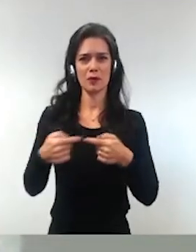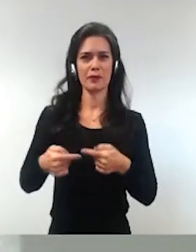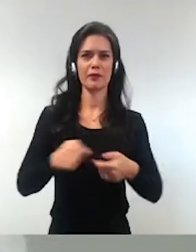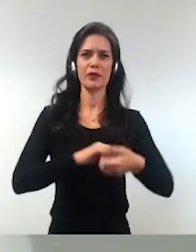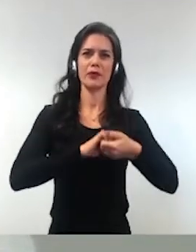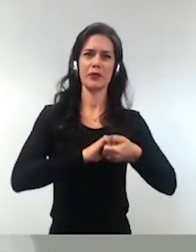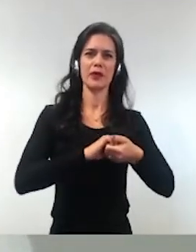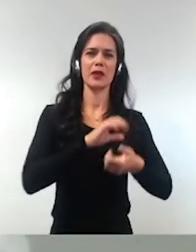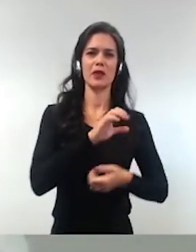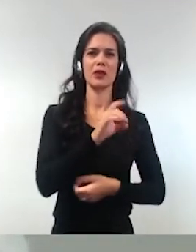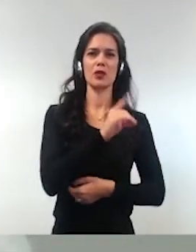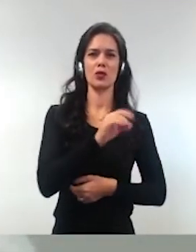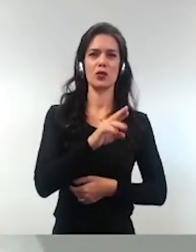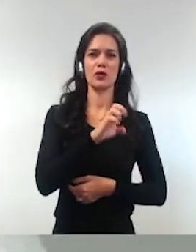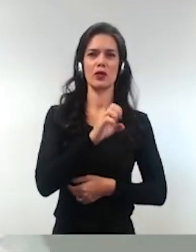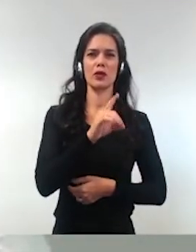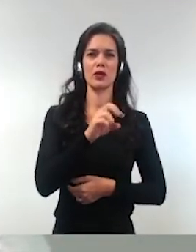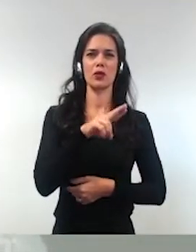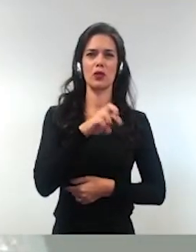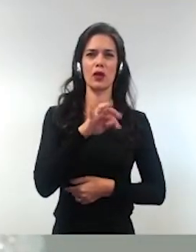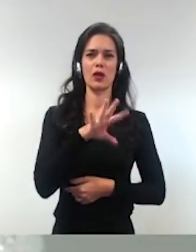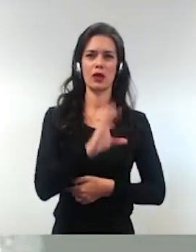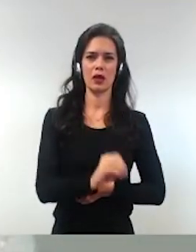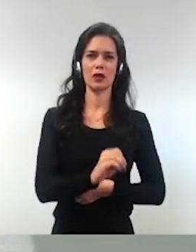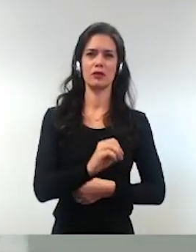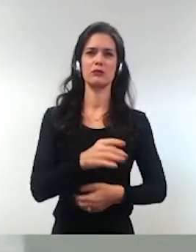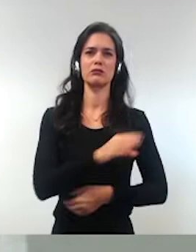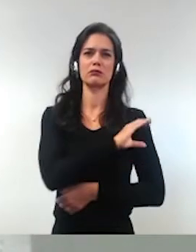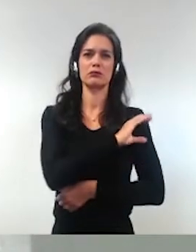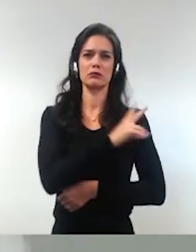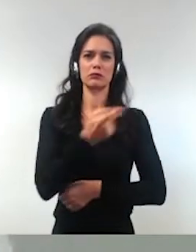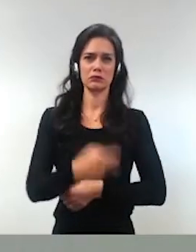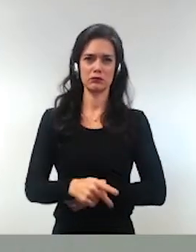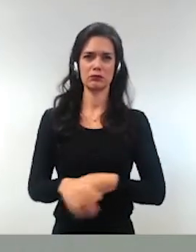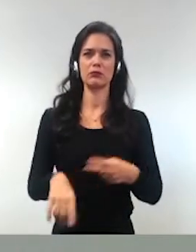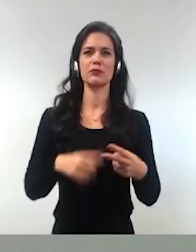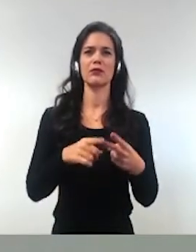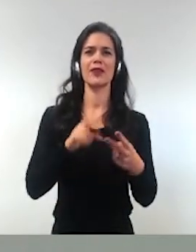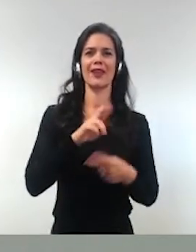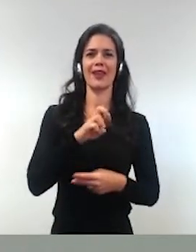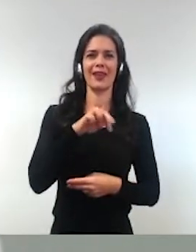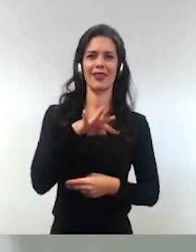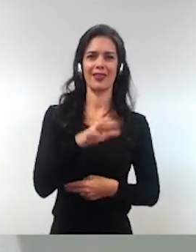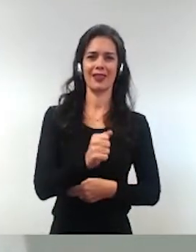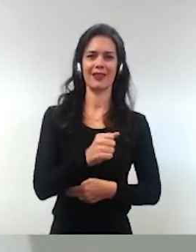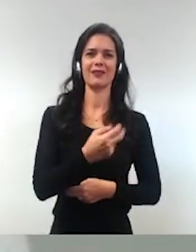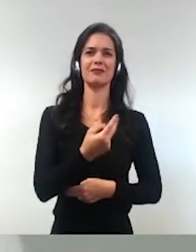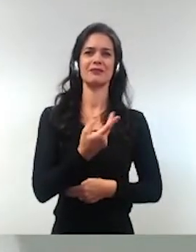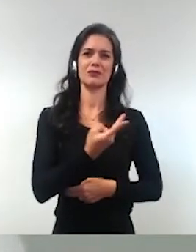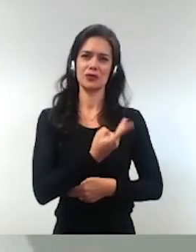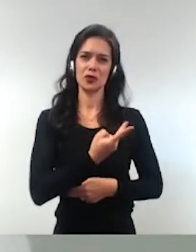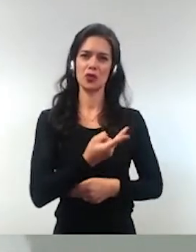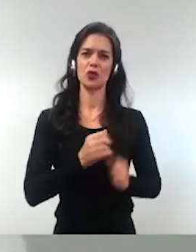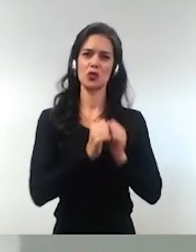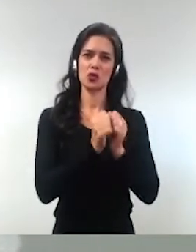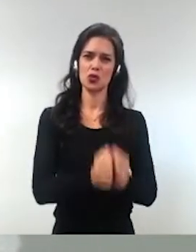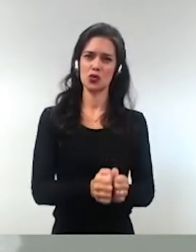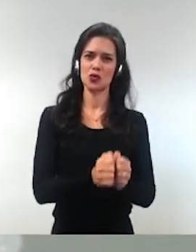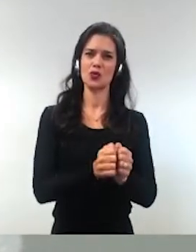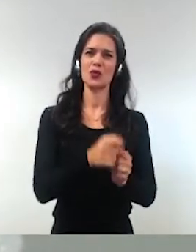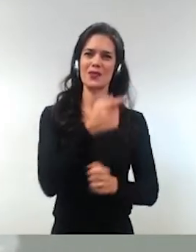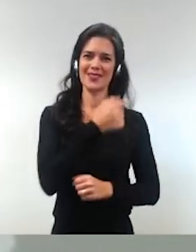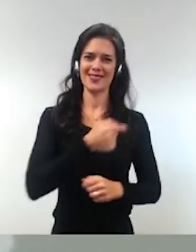Eduardo Pugliese, que coordena esse painel, a colega Renata Gil, temos estado juntas em vários eventos no decorrer